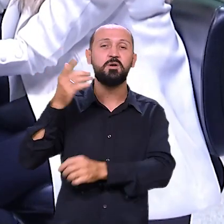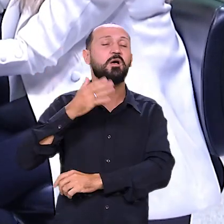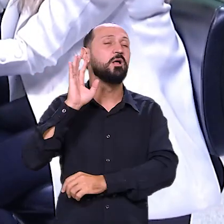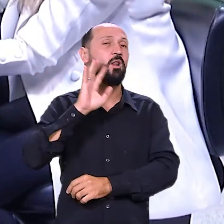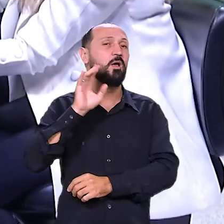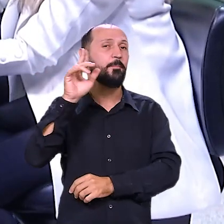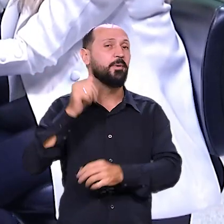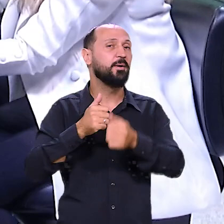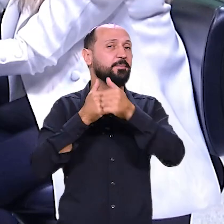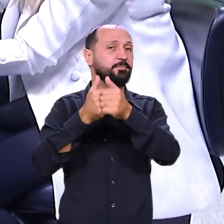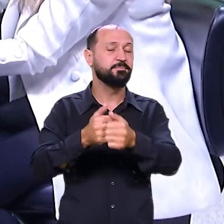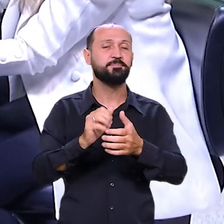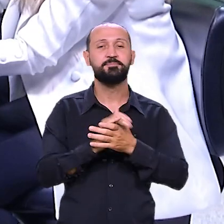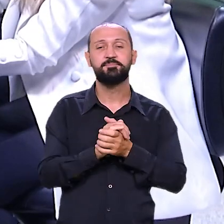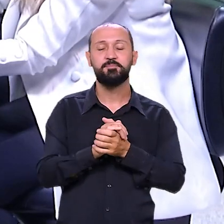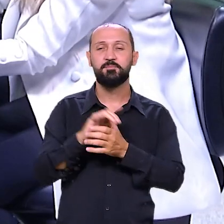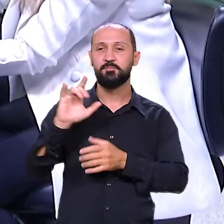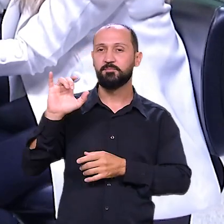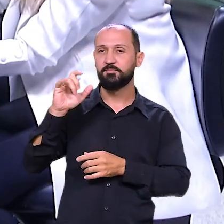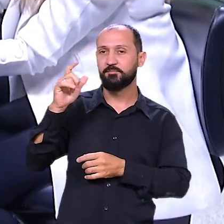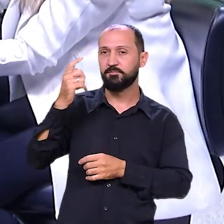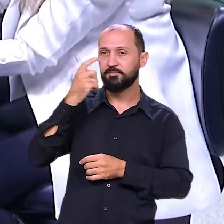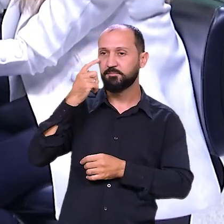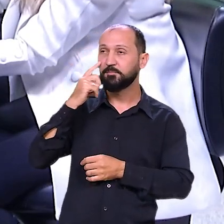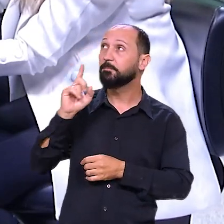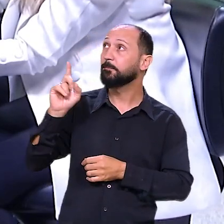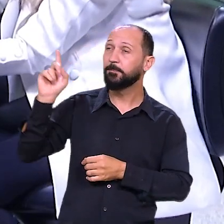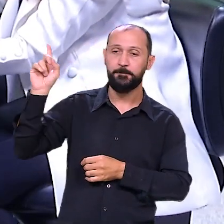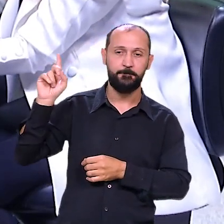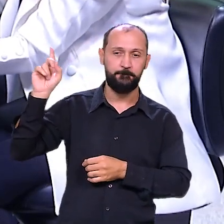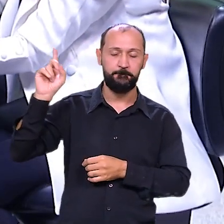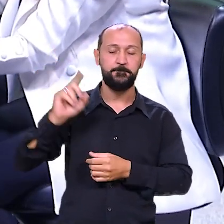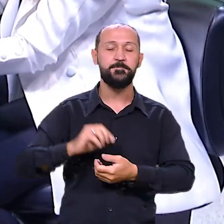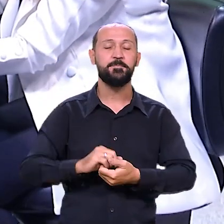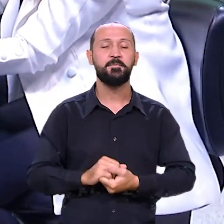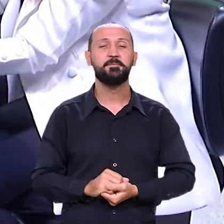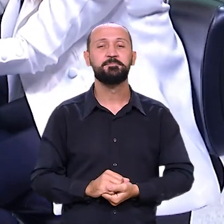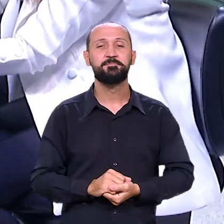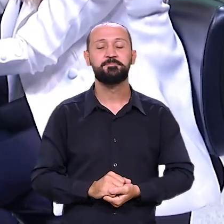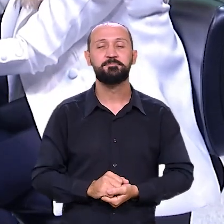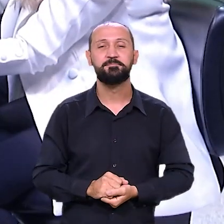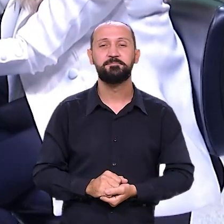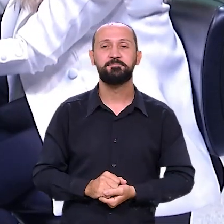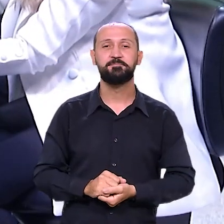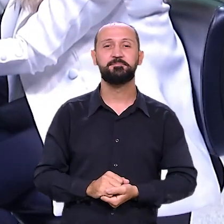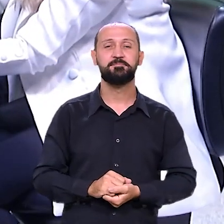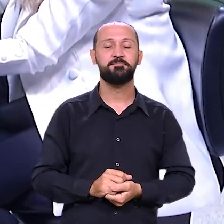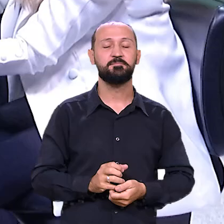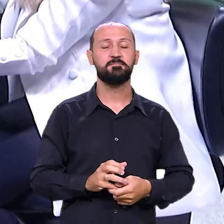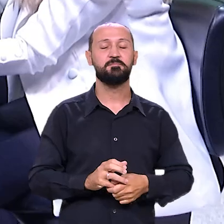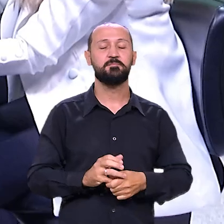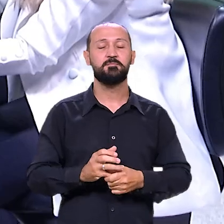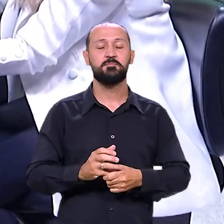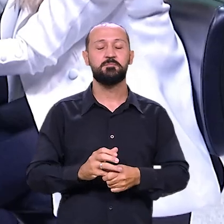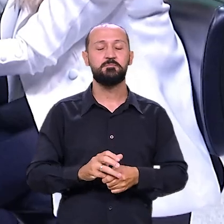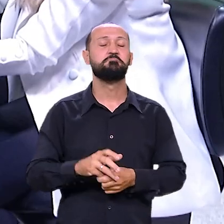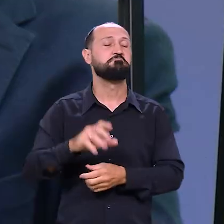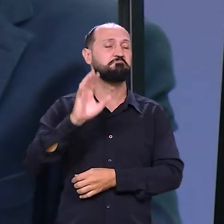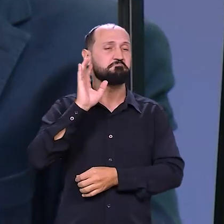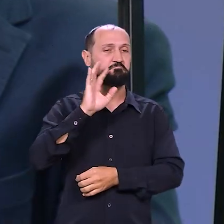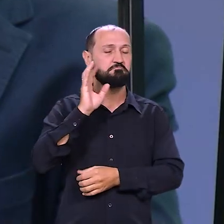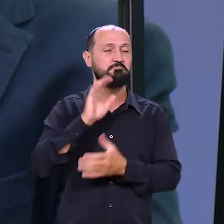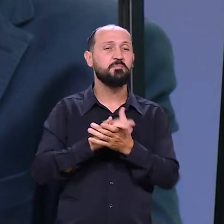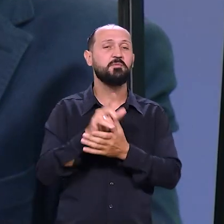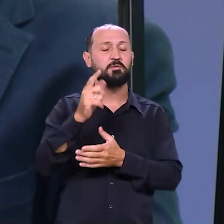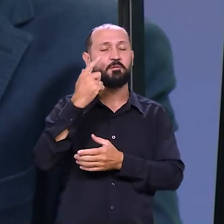o pessoal acessar, né? O nosso Instagram é o Silemes_sindicato_ _laticínios. E aí, Bacana.